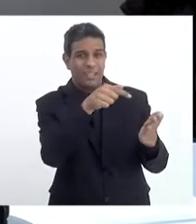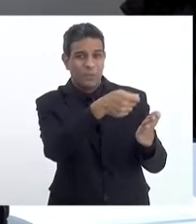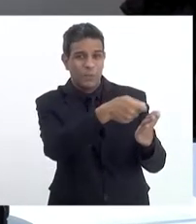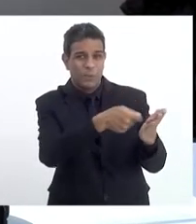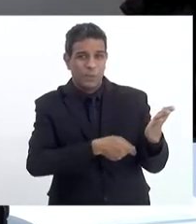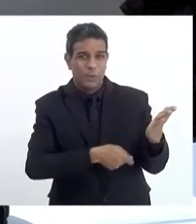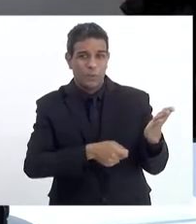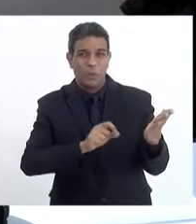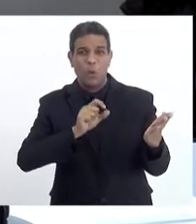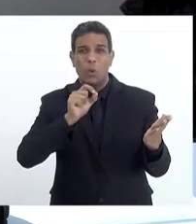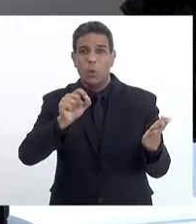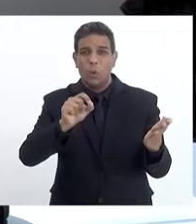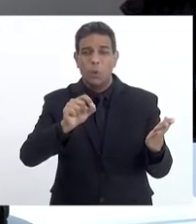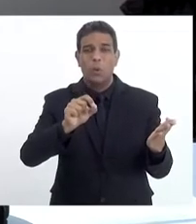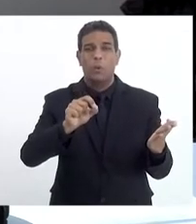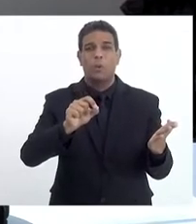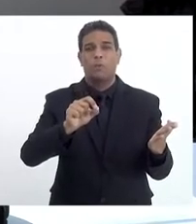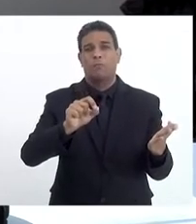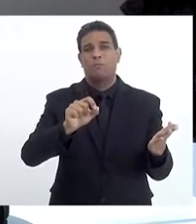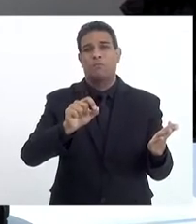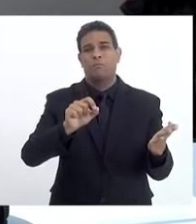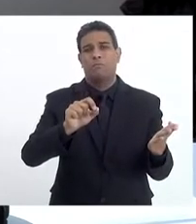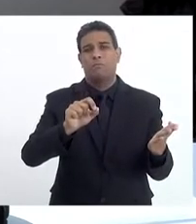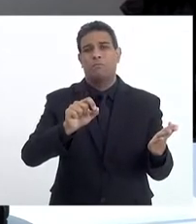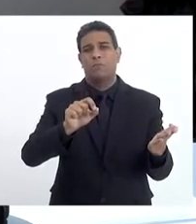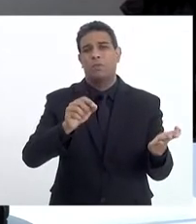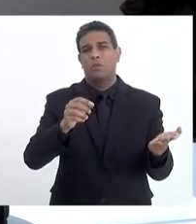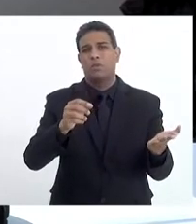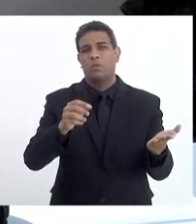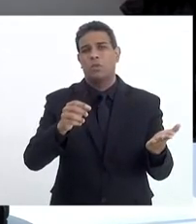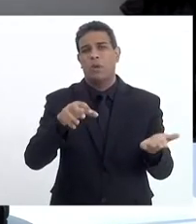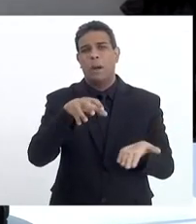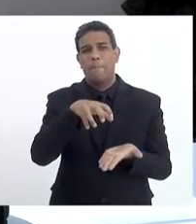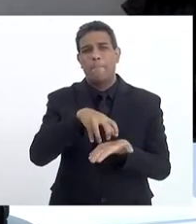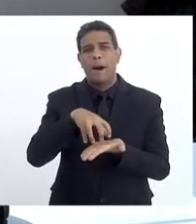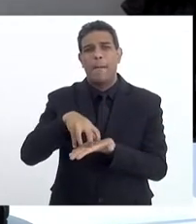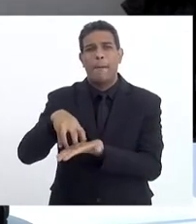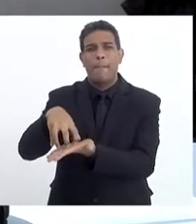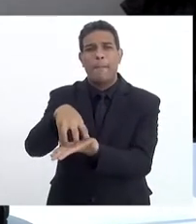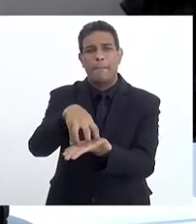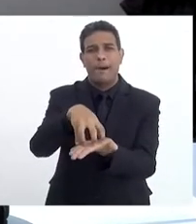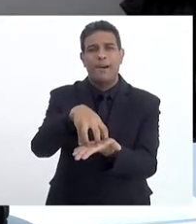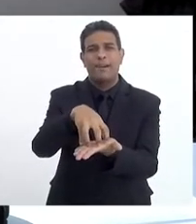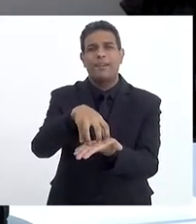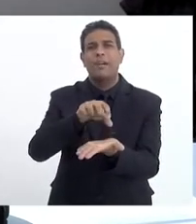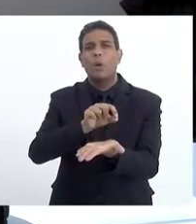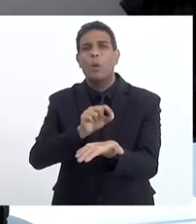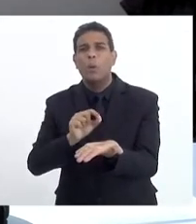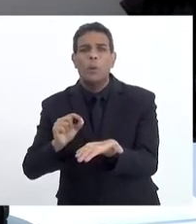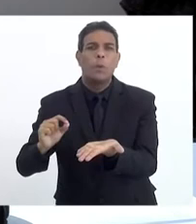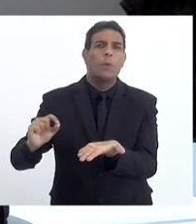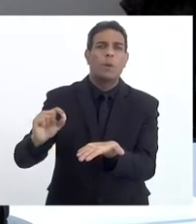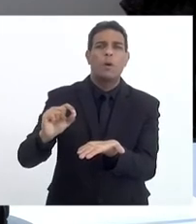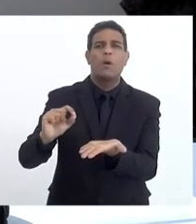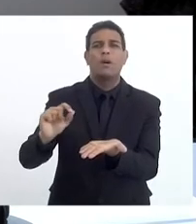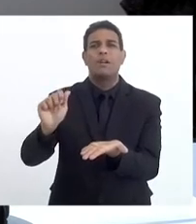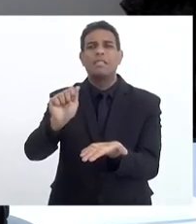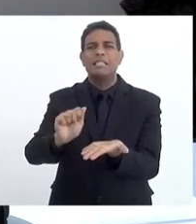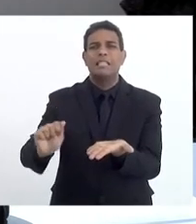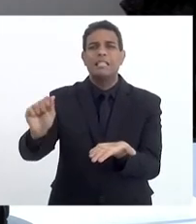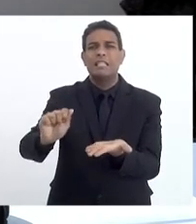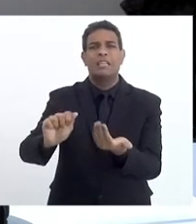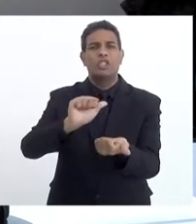a Ferge banque todas as outras categorias de